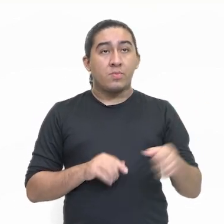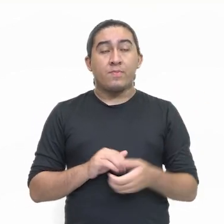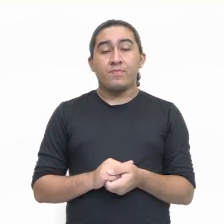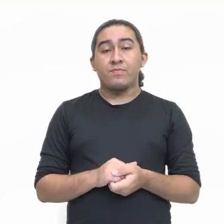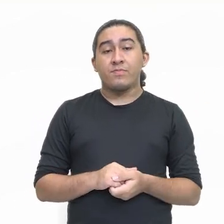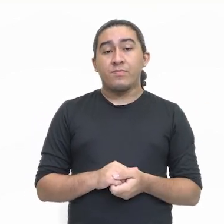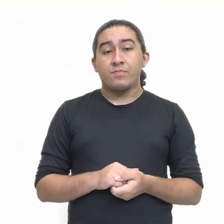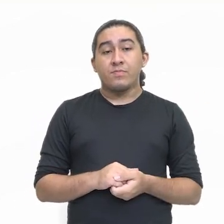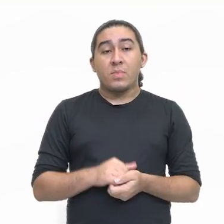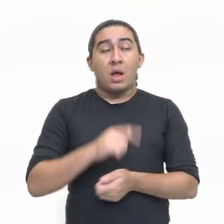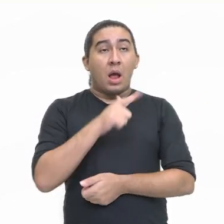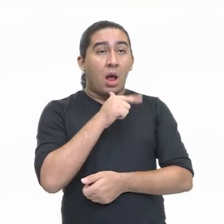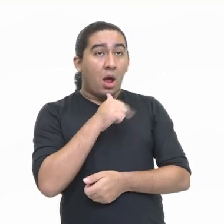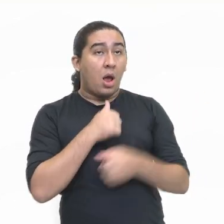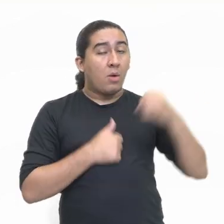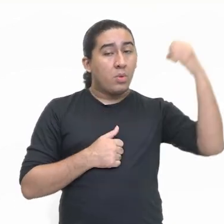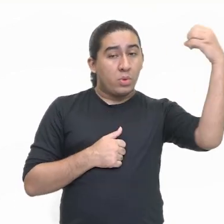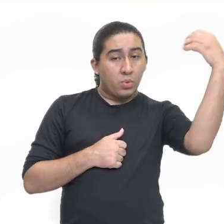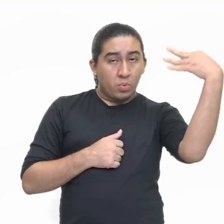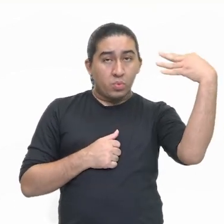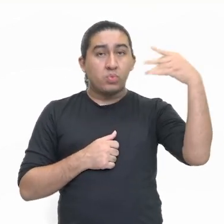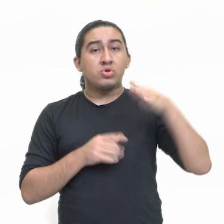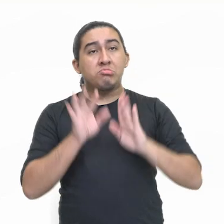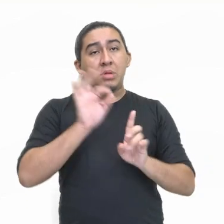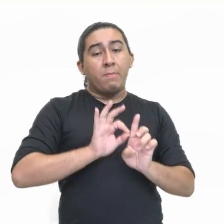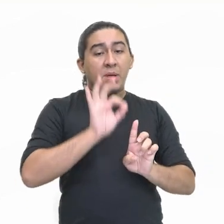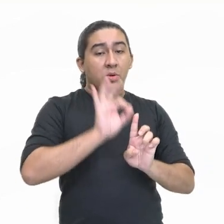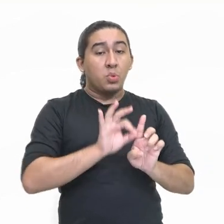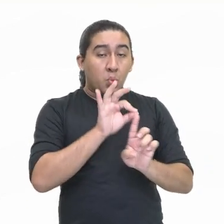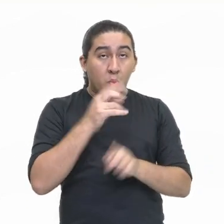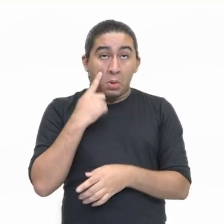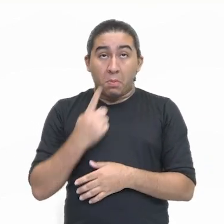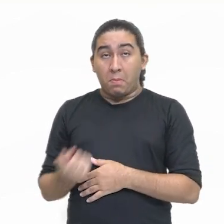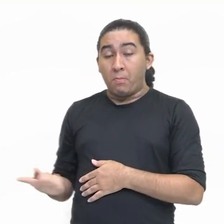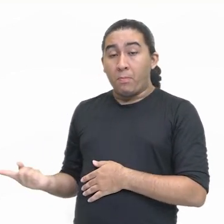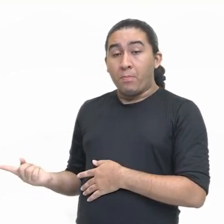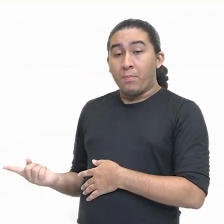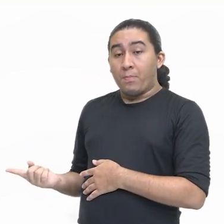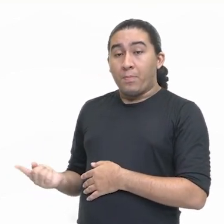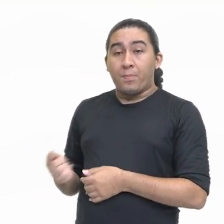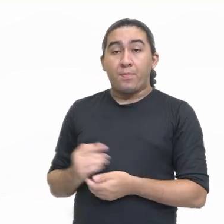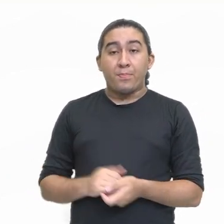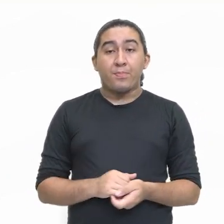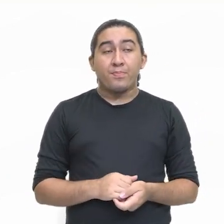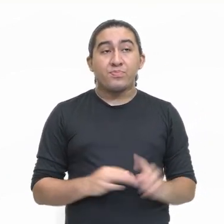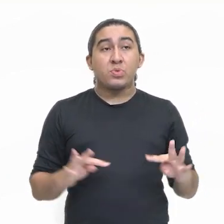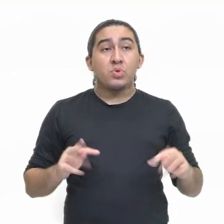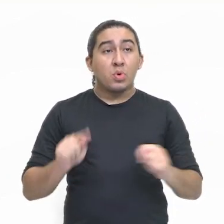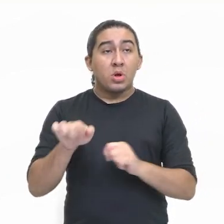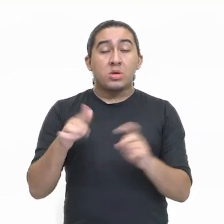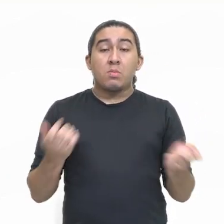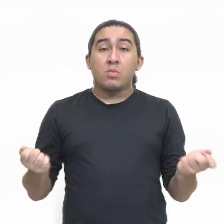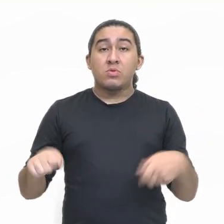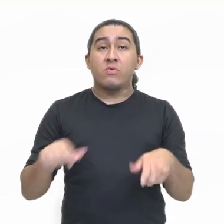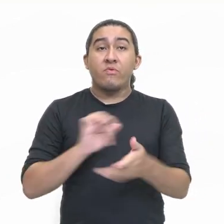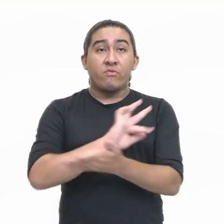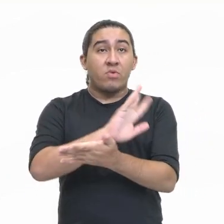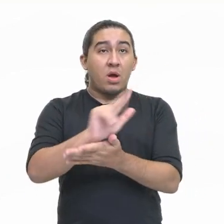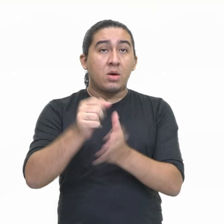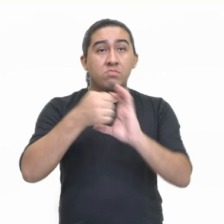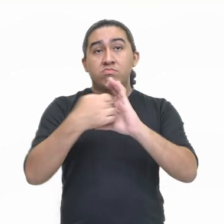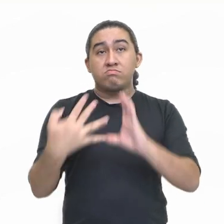água iluminação temperatura né todos esses são os vários